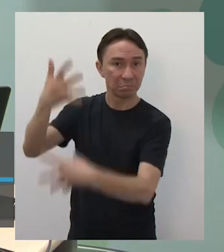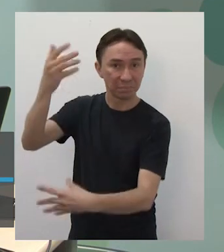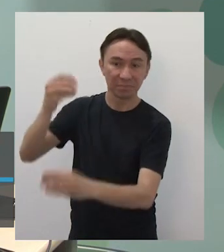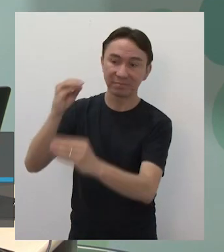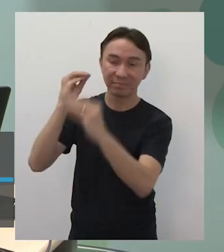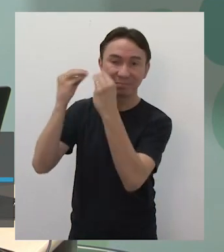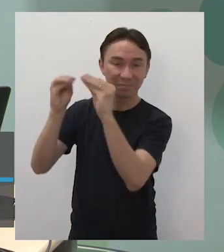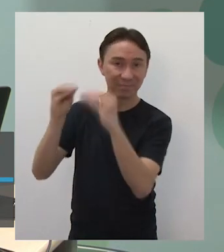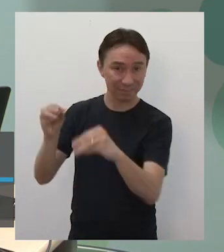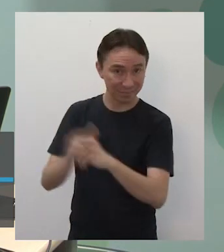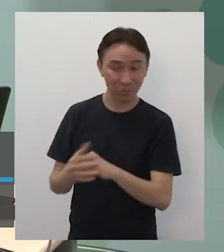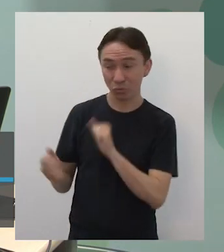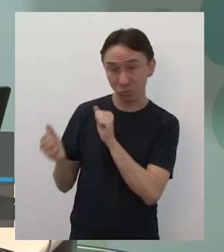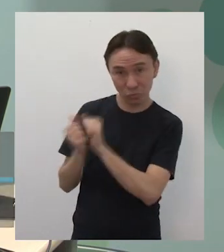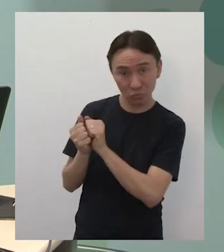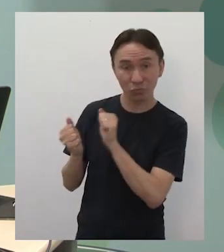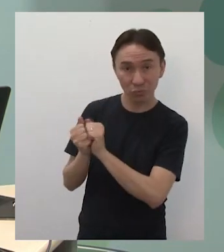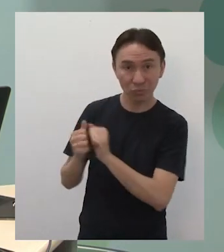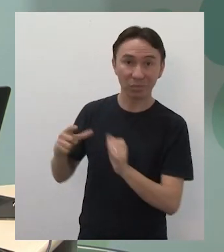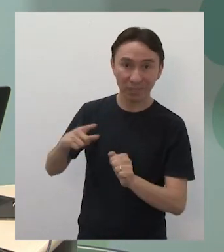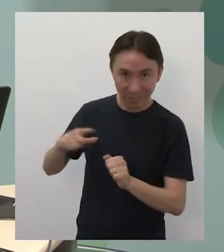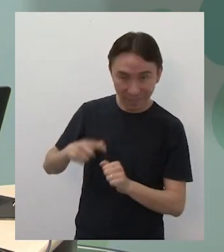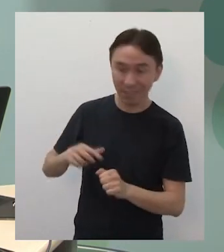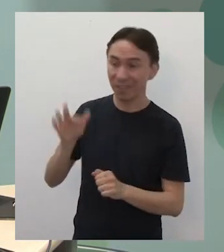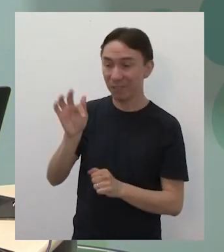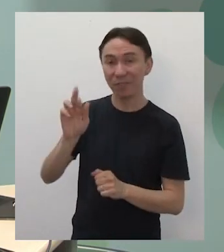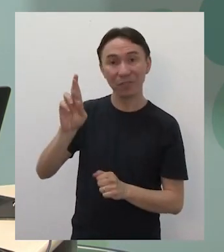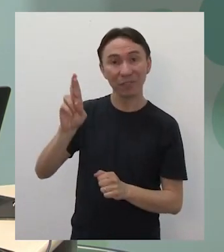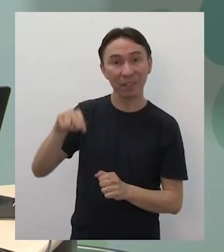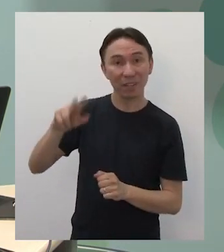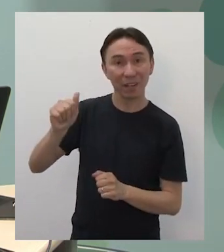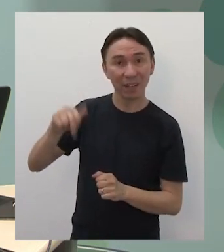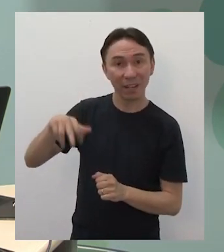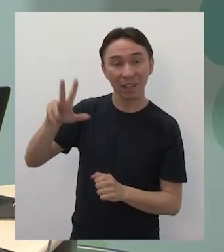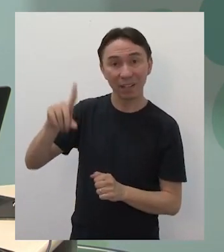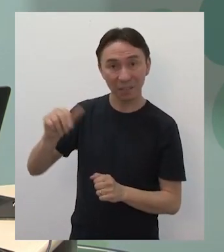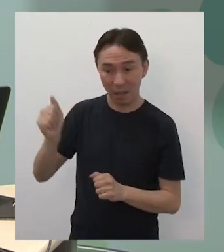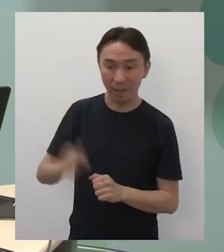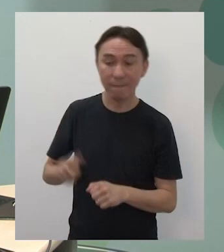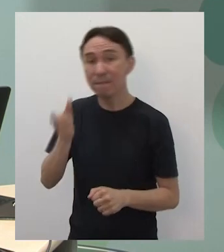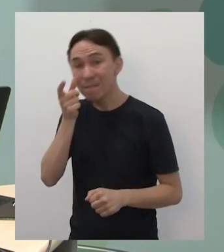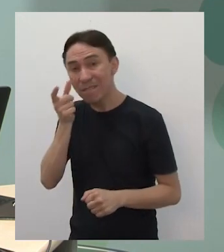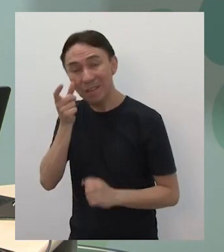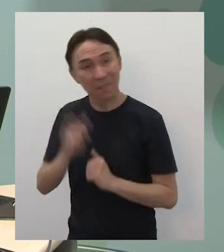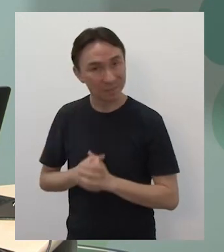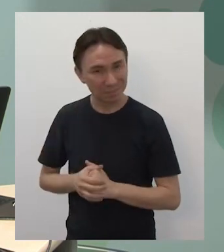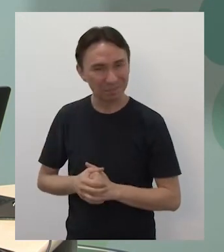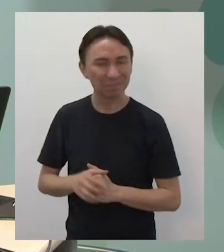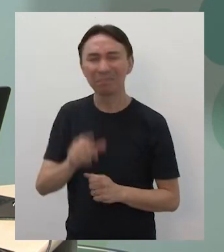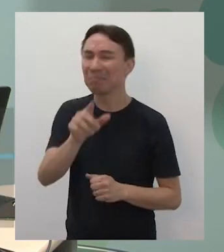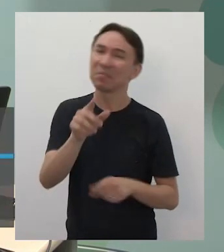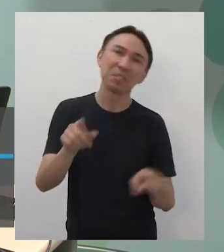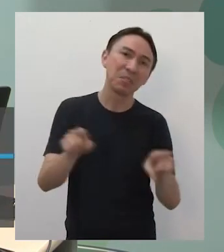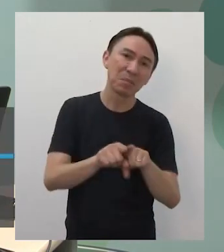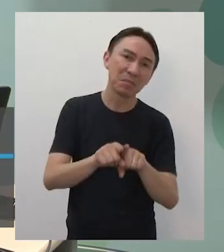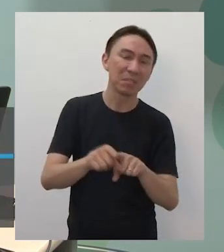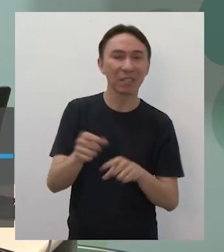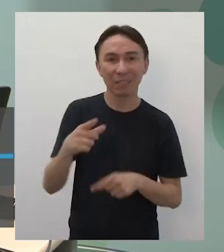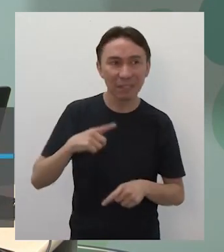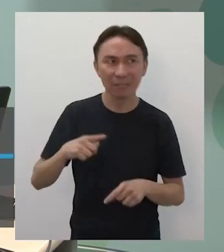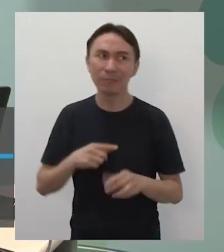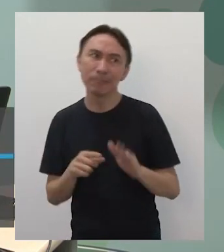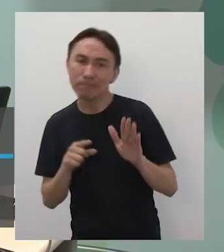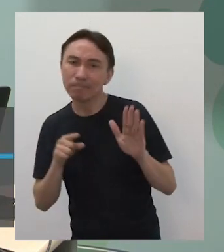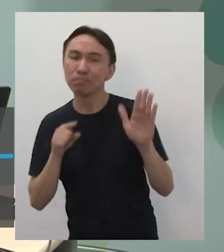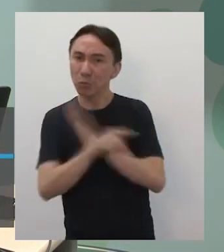a nossa colega de trabalho, a Maria Fernanda. E caso você tenha também alguma pergunta para a nossa especialista, a Malu, ela também está